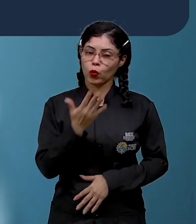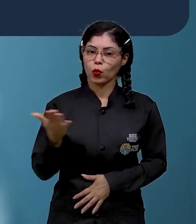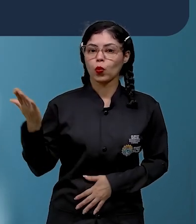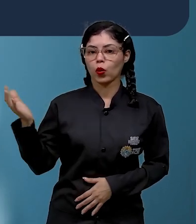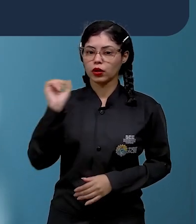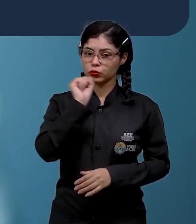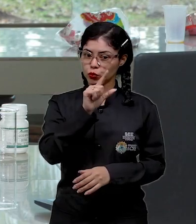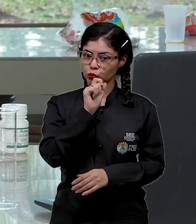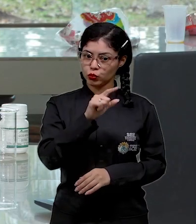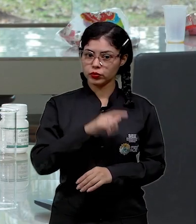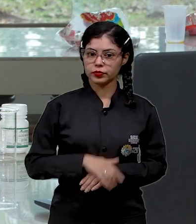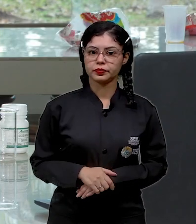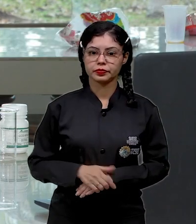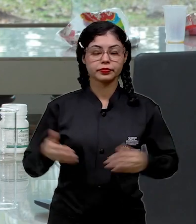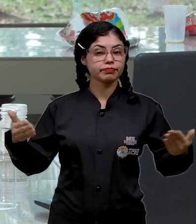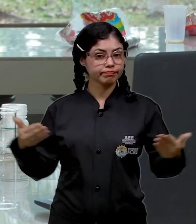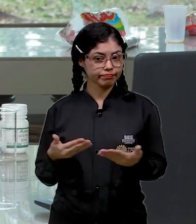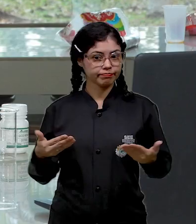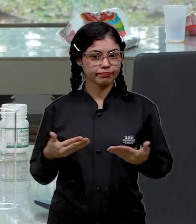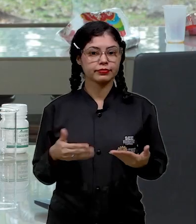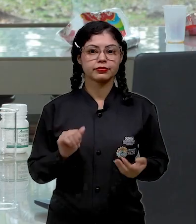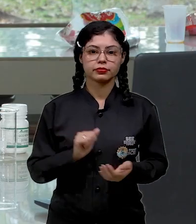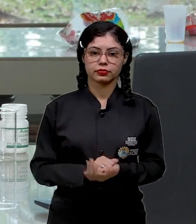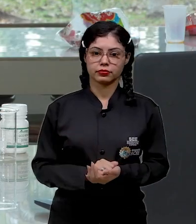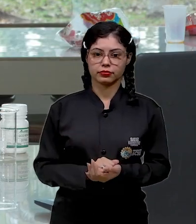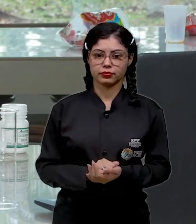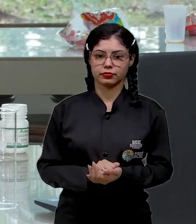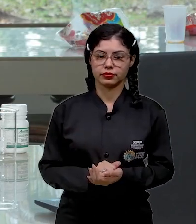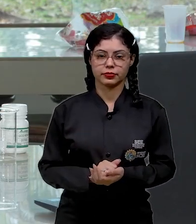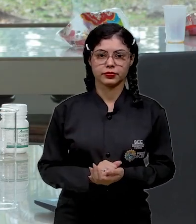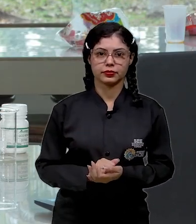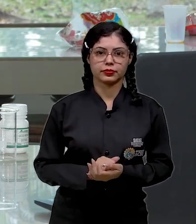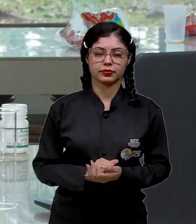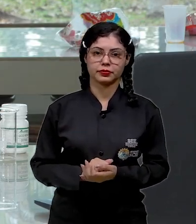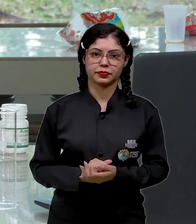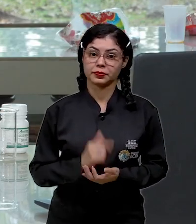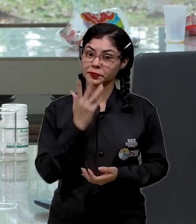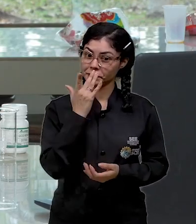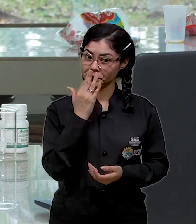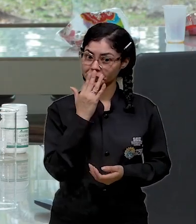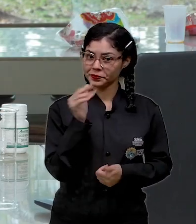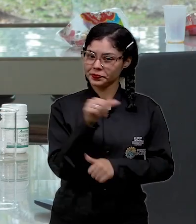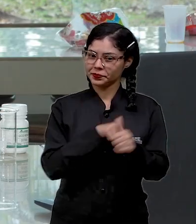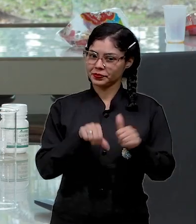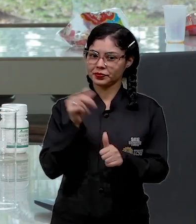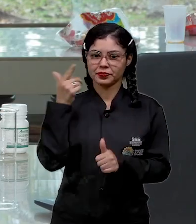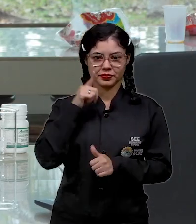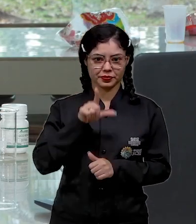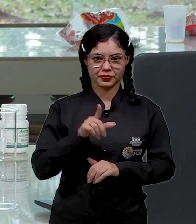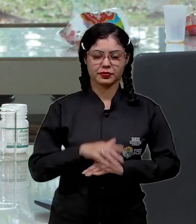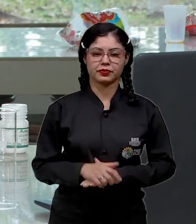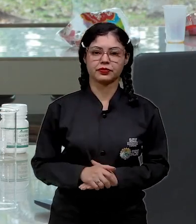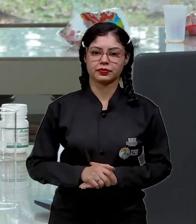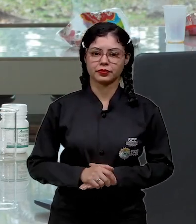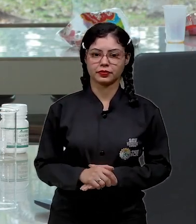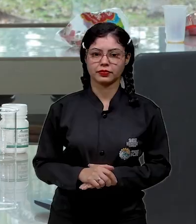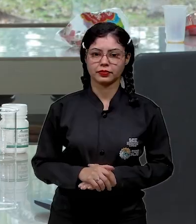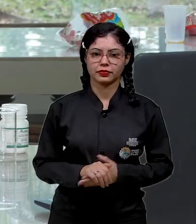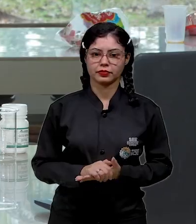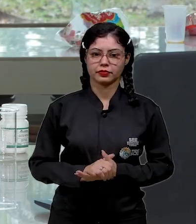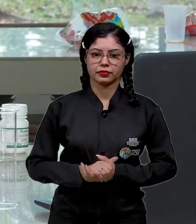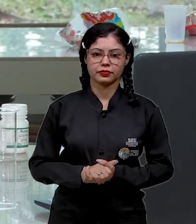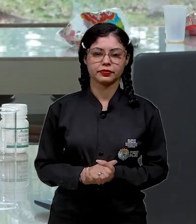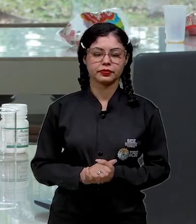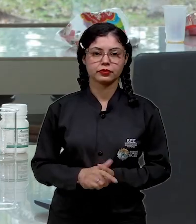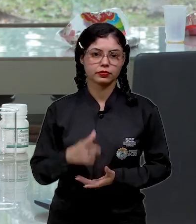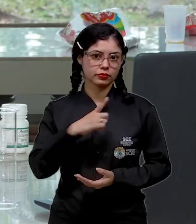azul. Agora, gente, para deixar também, vou mudar um pouquinho, né? A cor, a gente consegue também mudar a cor. Então aqui a gente